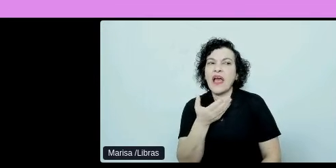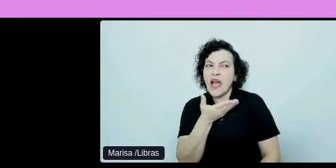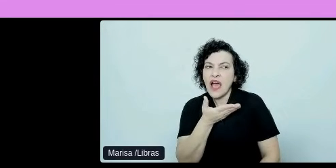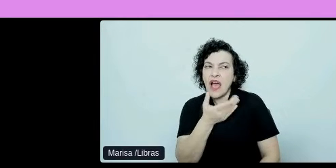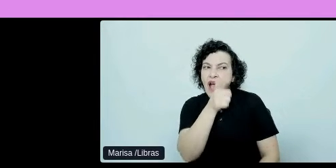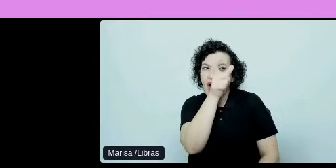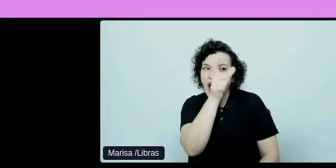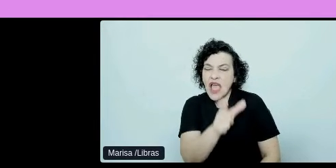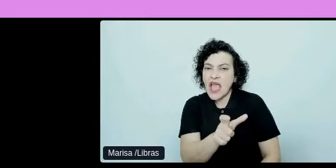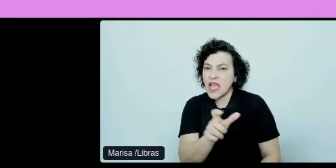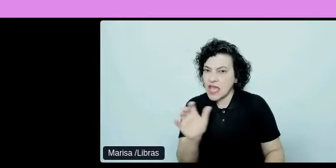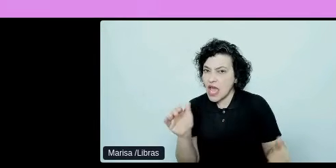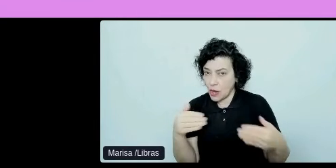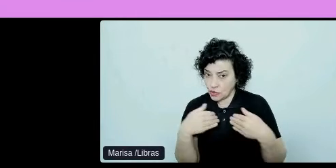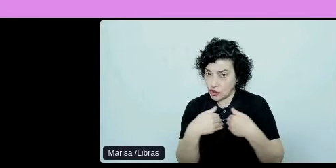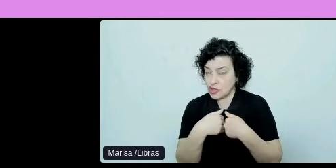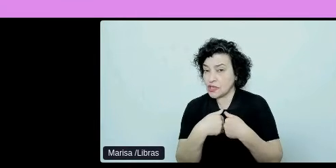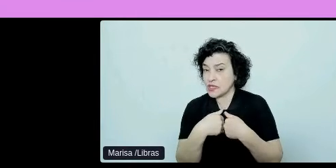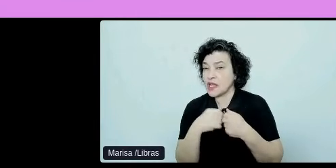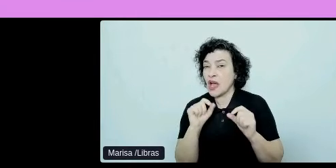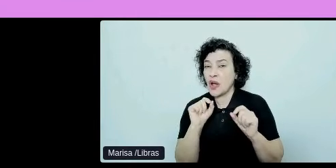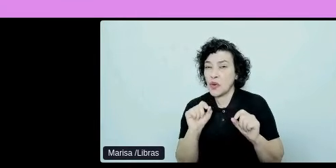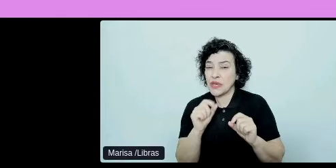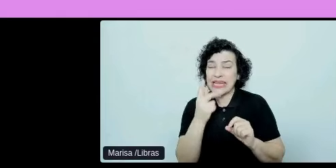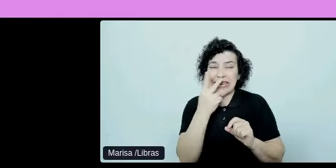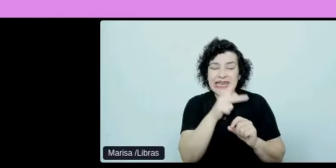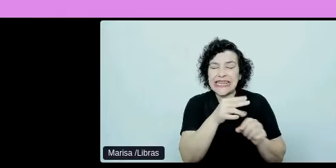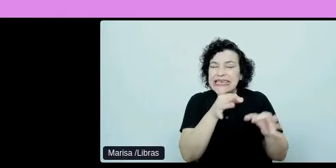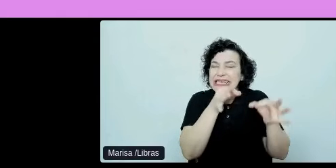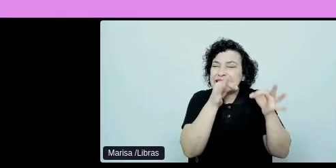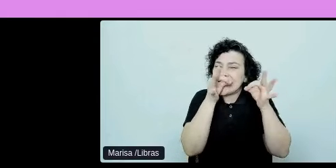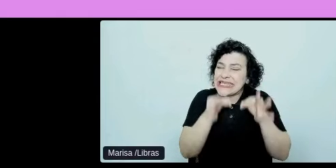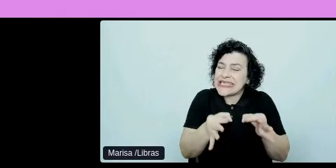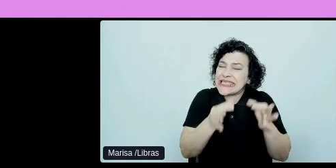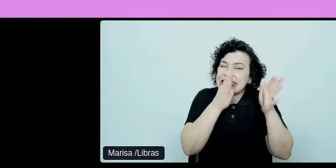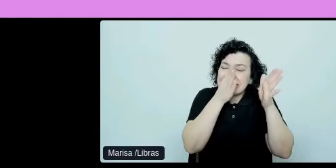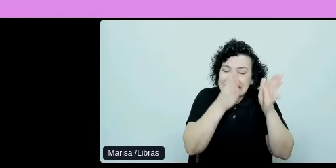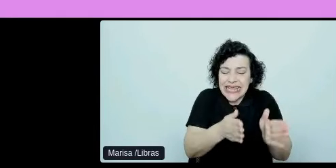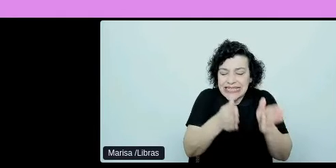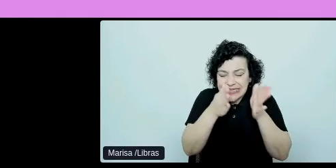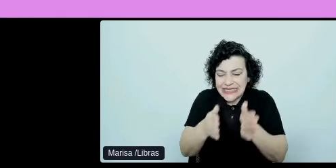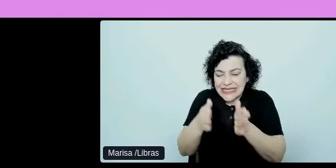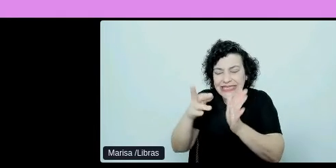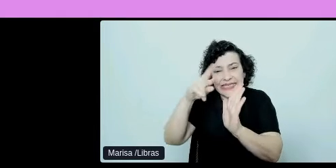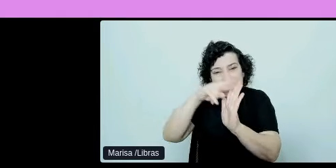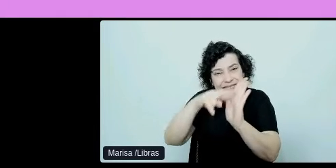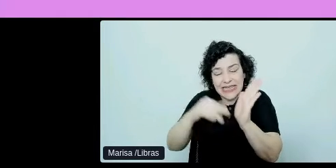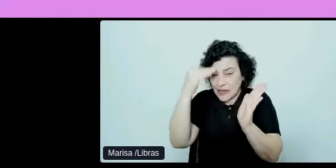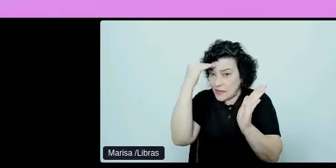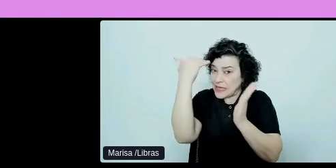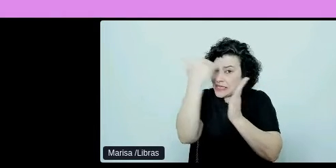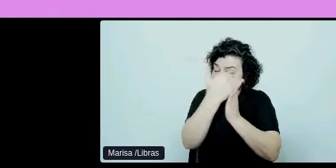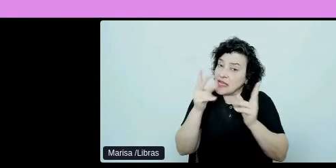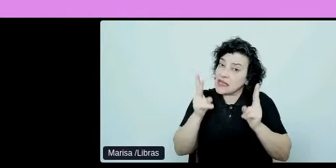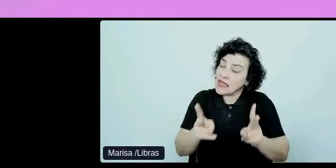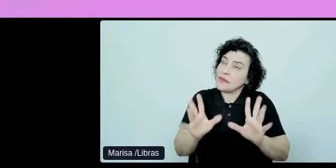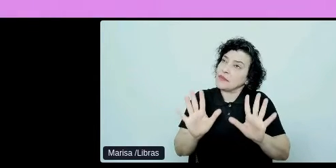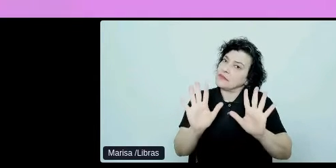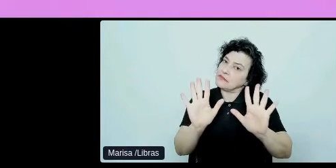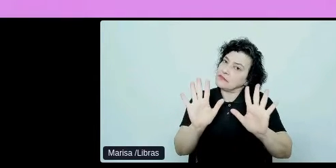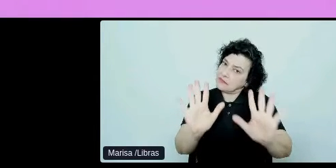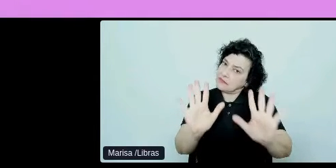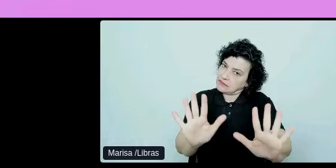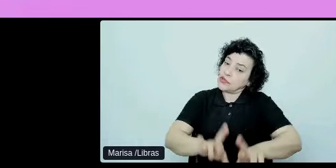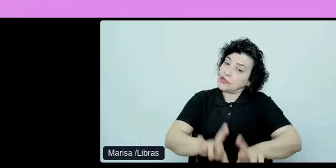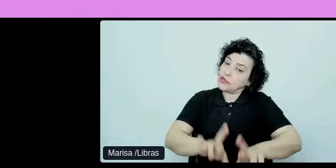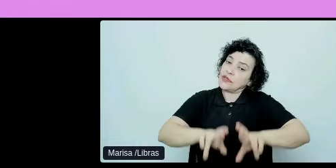tudo muito... vai fazer tudo assim, muito certinho, seguindo todas as regras sempre, né? Mas não é bem assim. A gente costuma